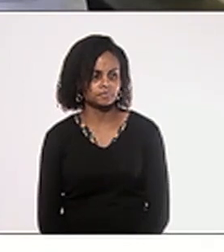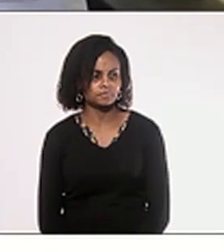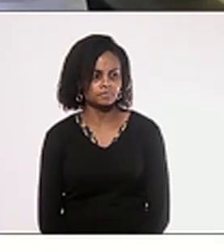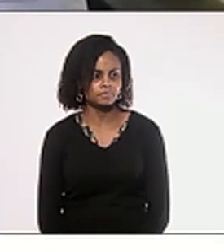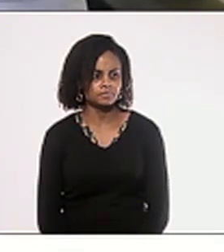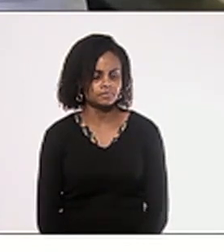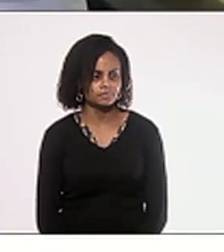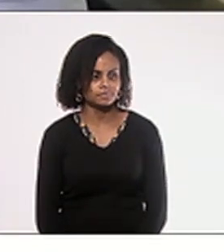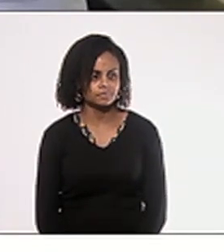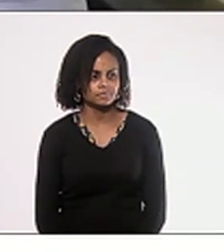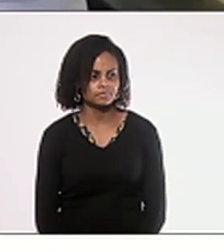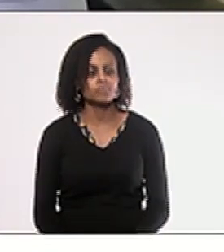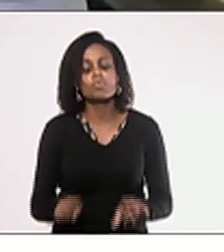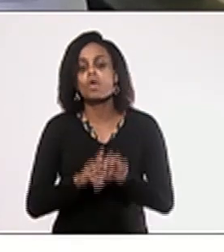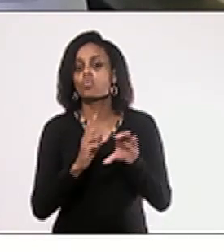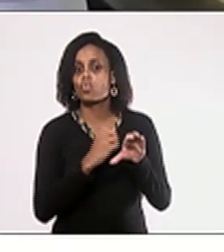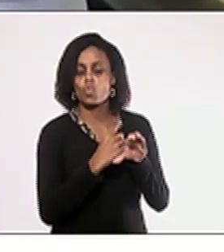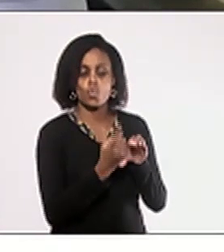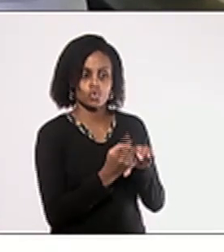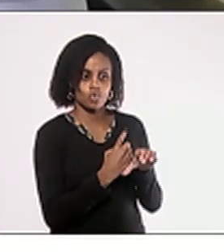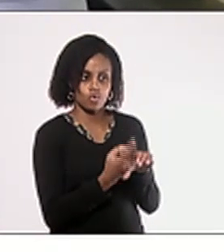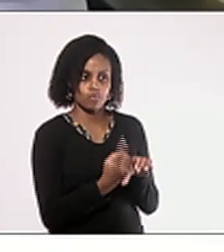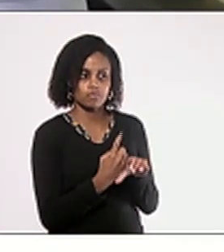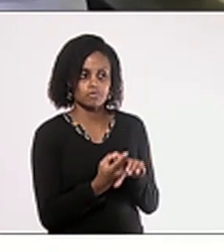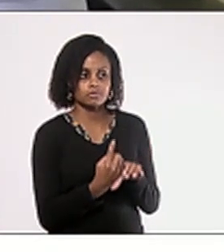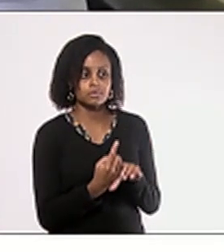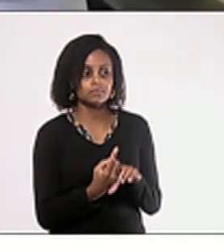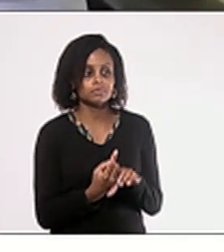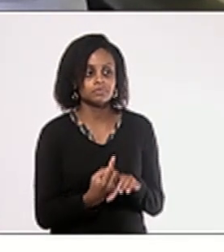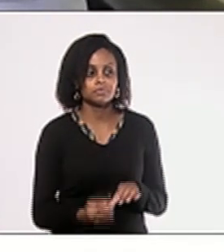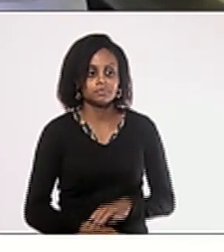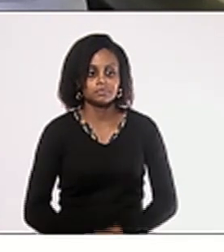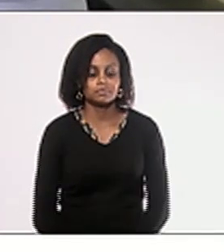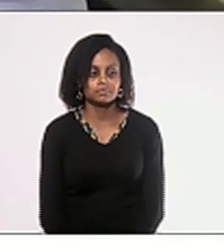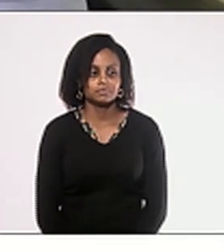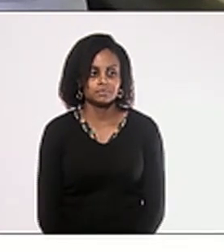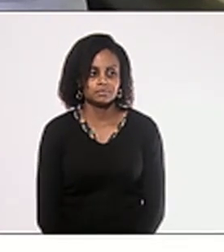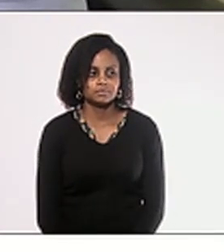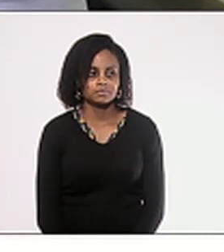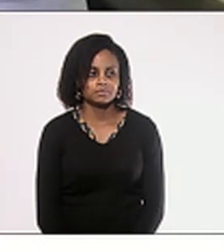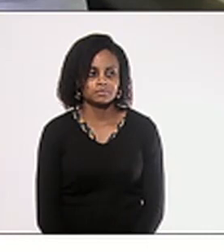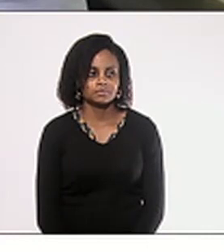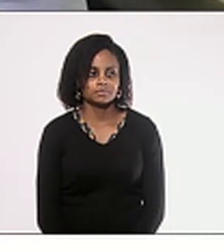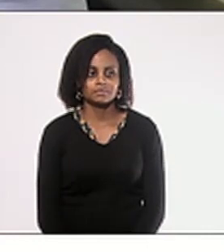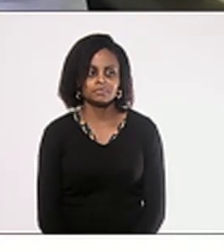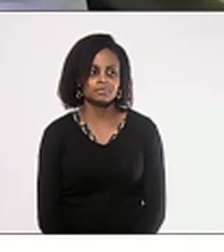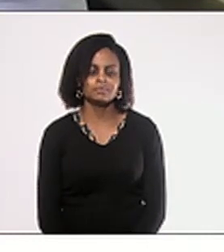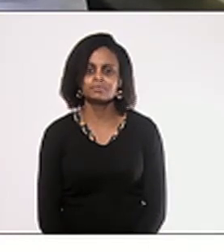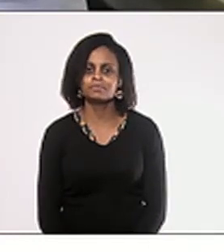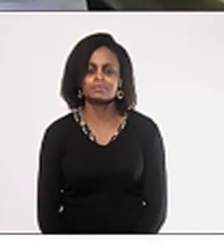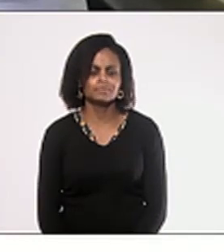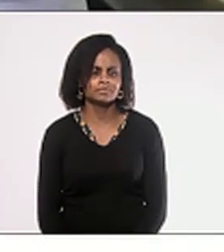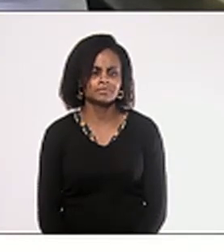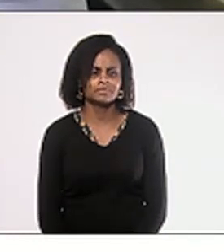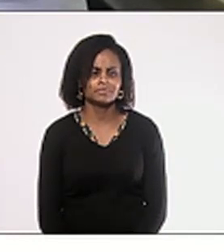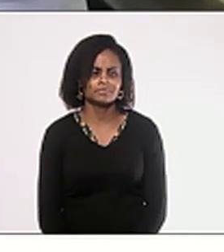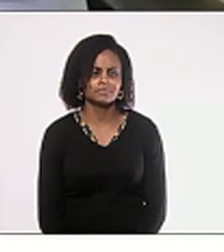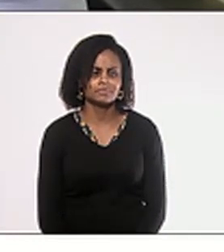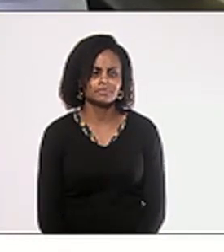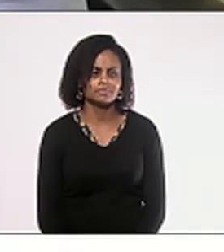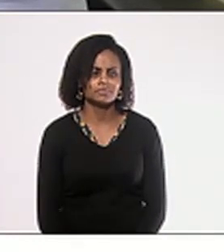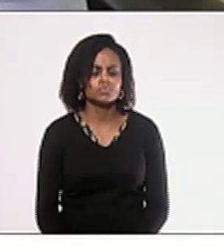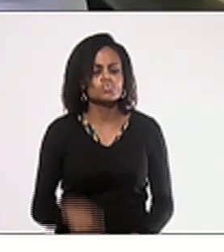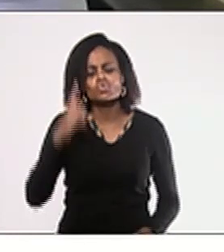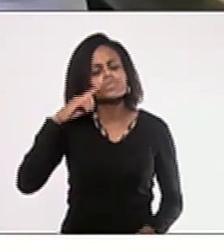Enfim, e o hidrômetro ele é feito, salvo engano, padronizado. Desculpe, não sei como é que eu